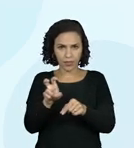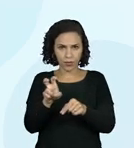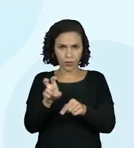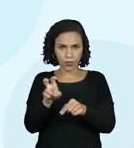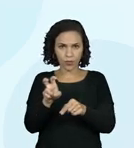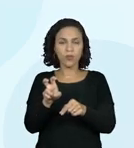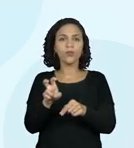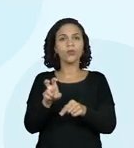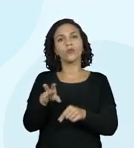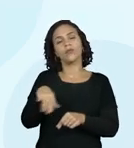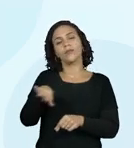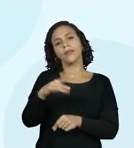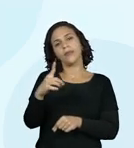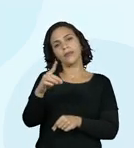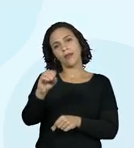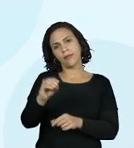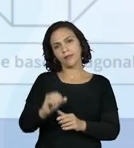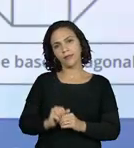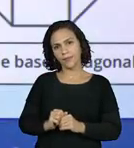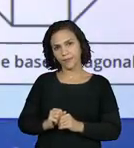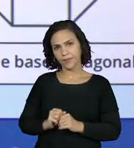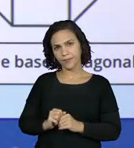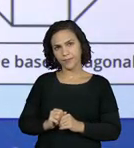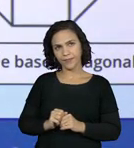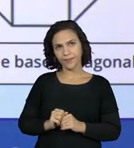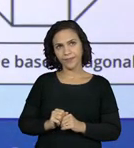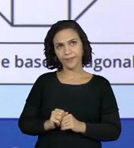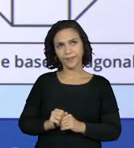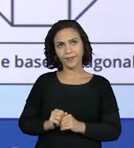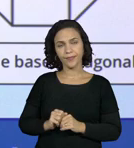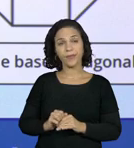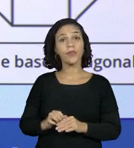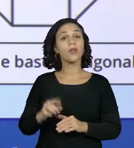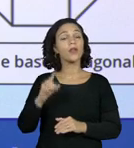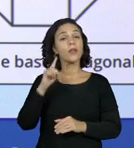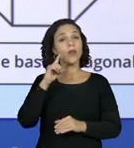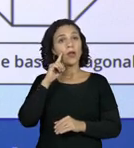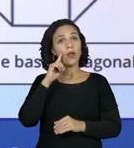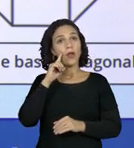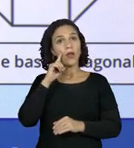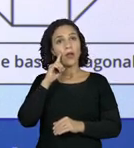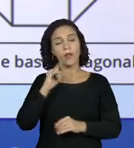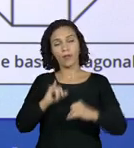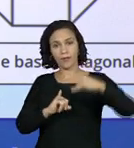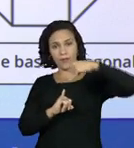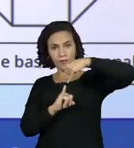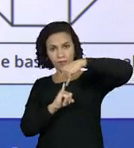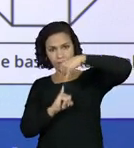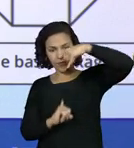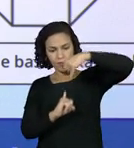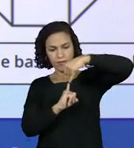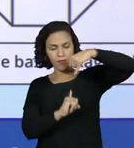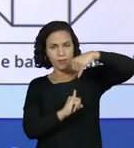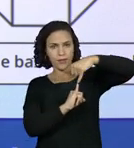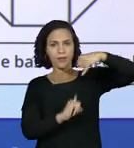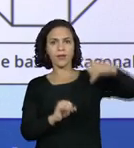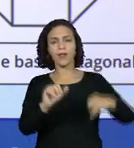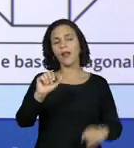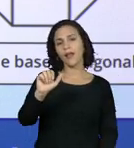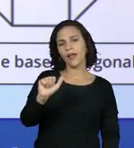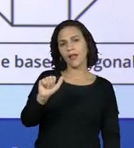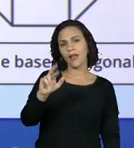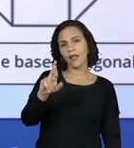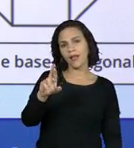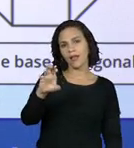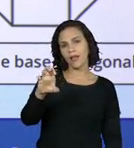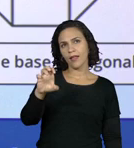encontram. E o vértice, não esquece, turma, é essa linha aqui, ó, tá bom? 5